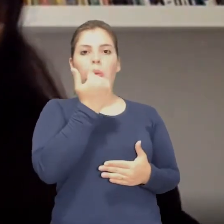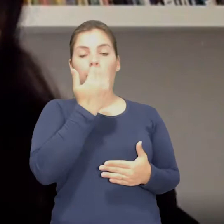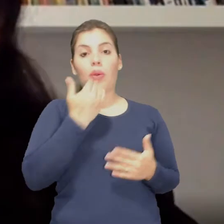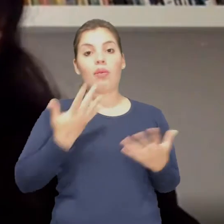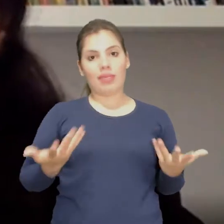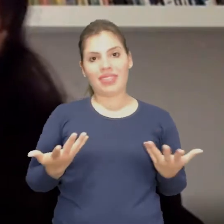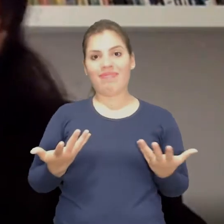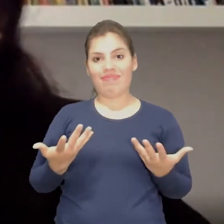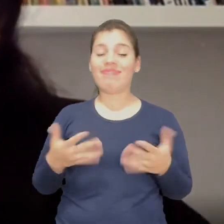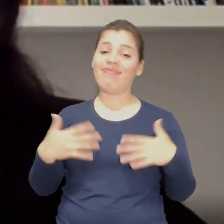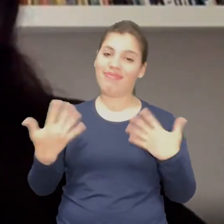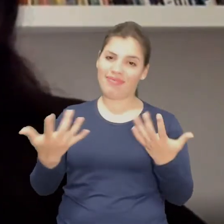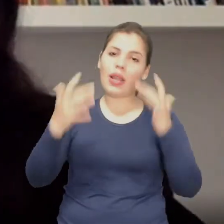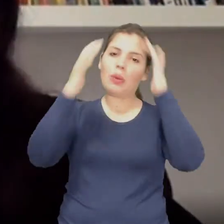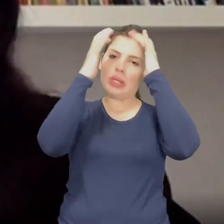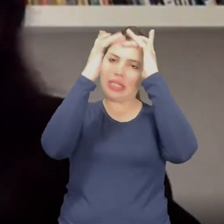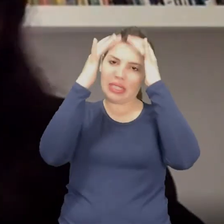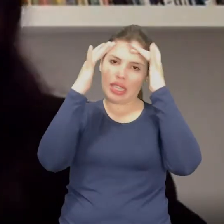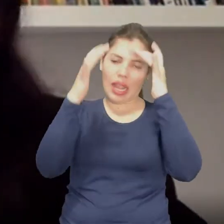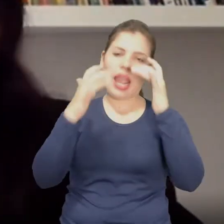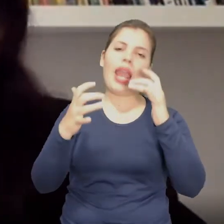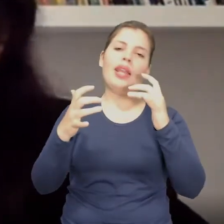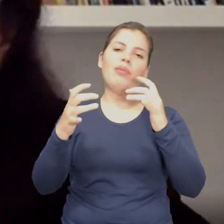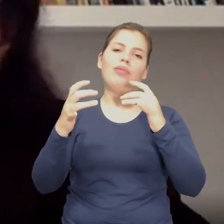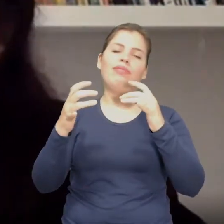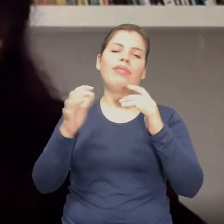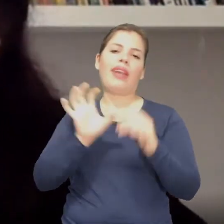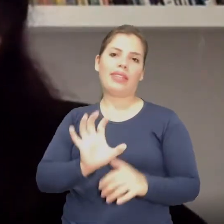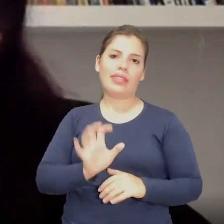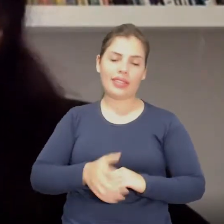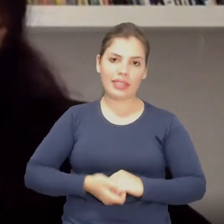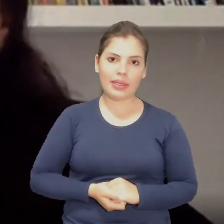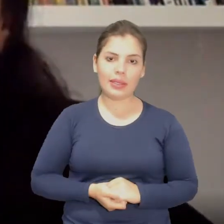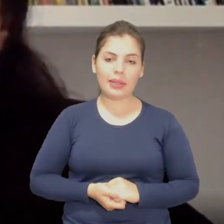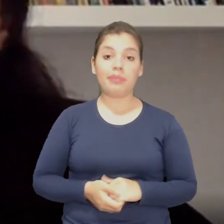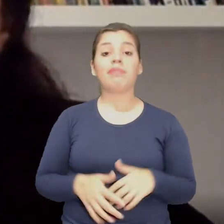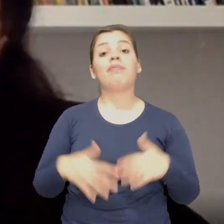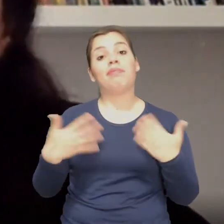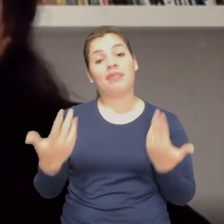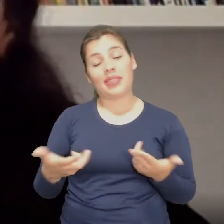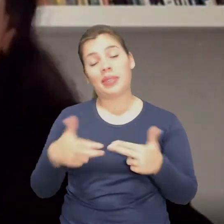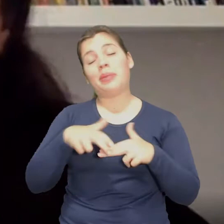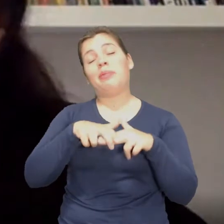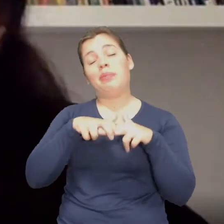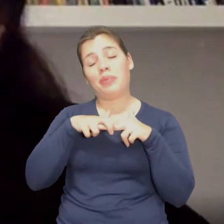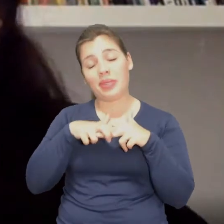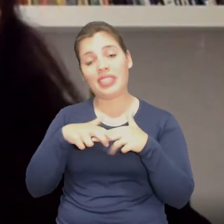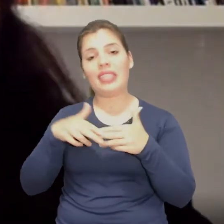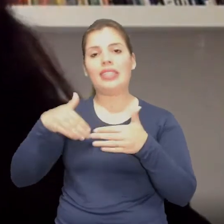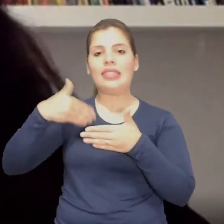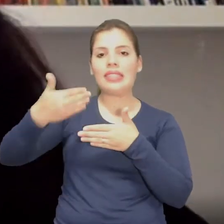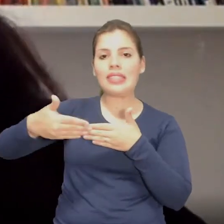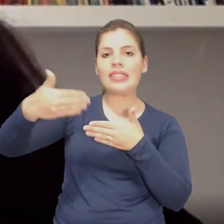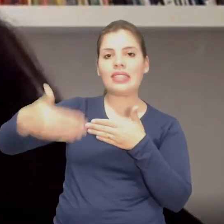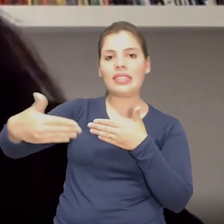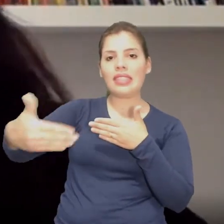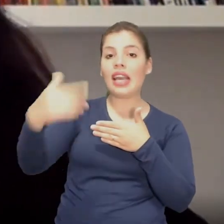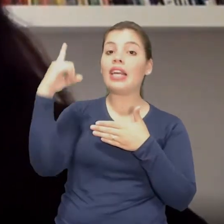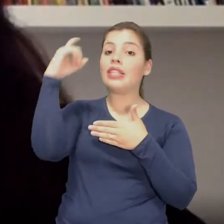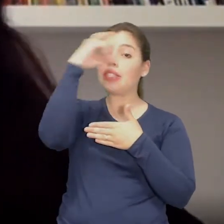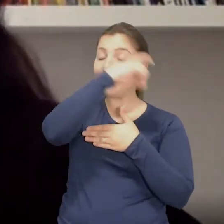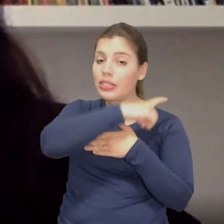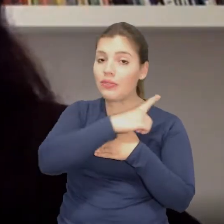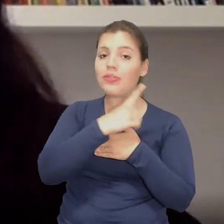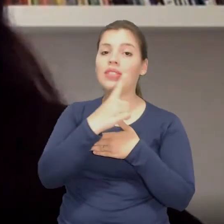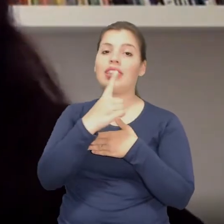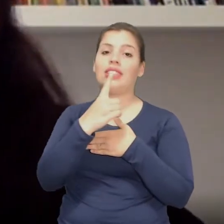pessoa a poupar energia, ou seja, a poupar gordura. Então, cada vez mais vai ficando difícil de perder peso com a